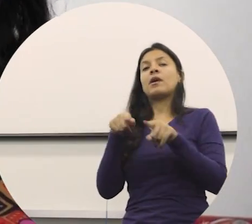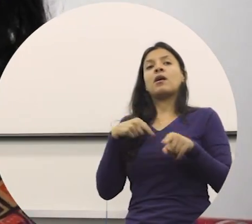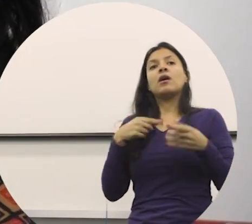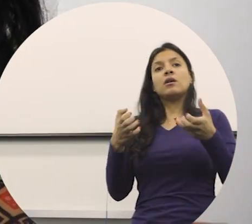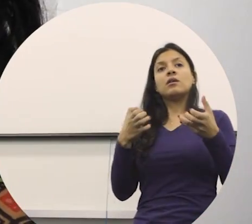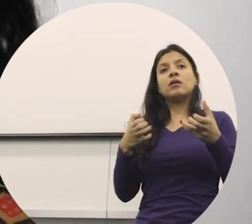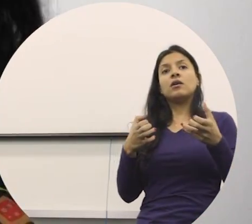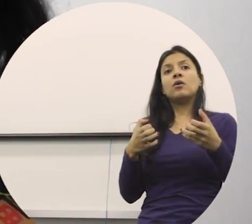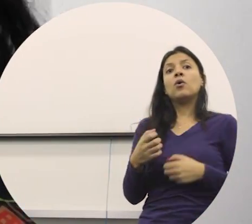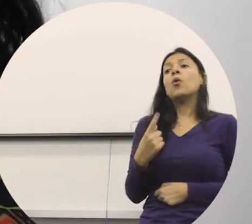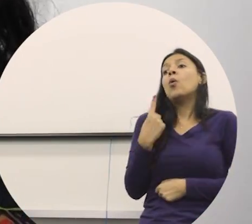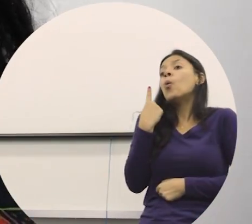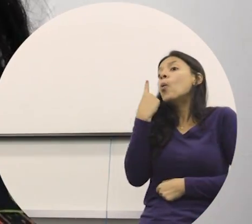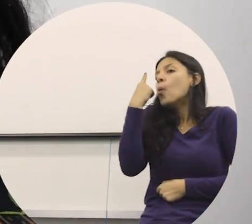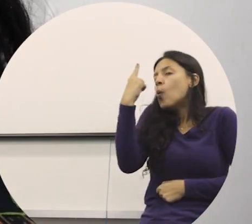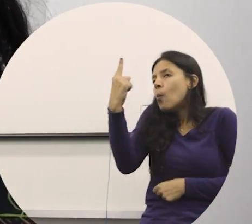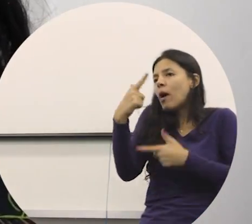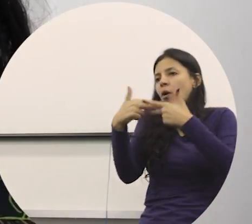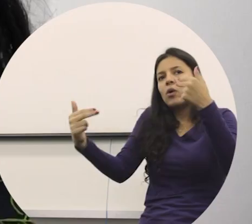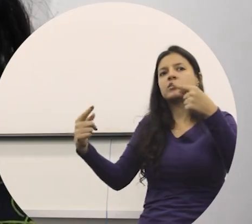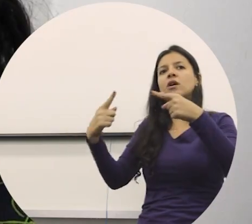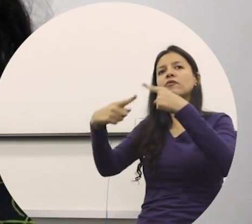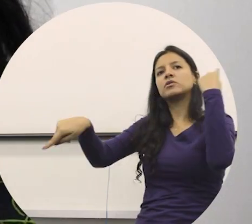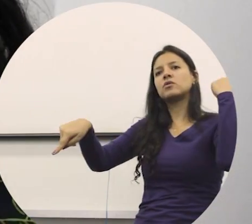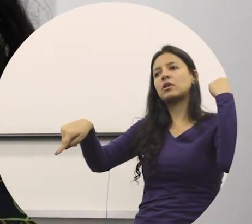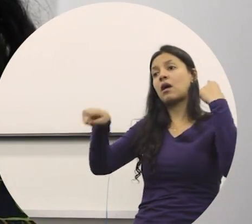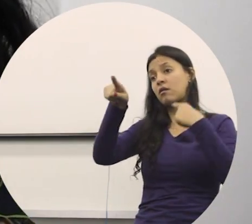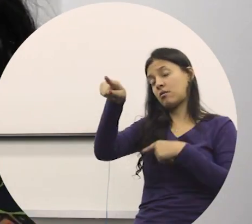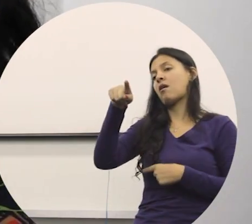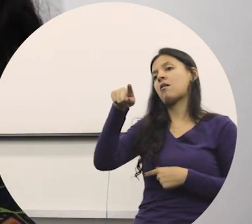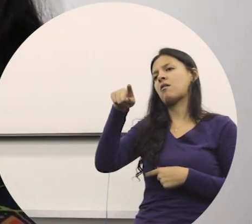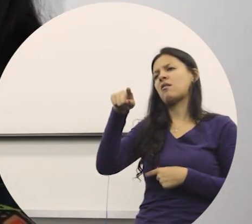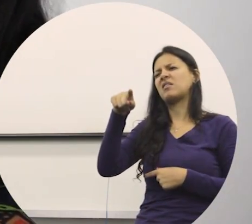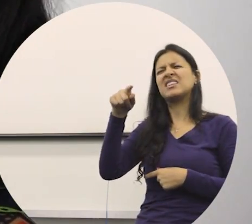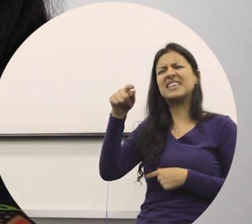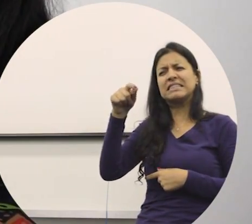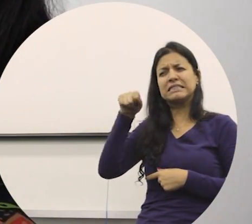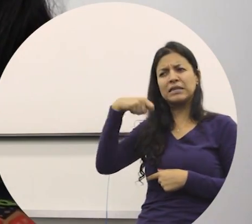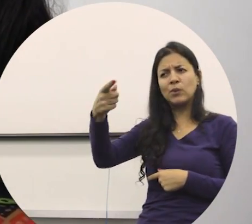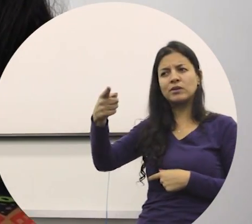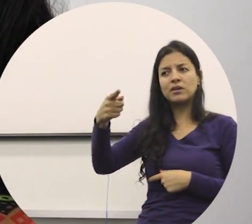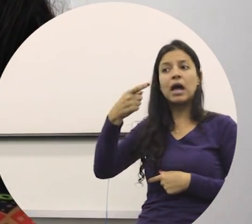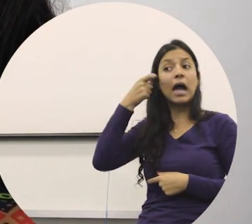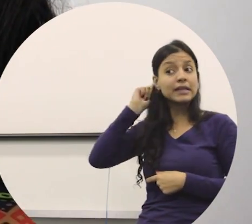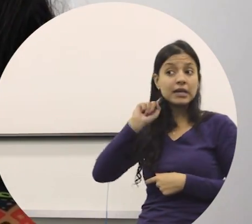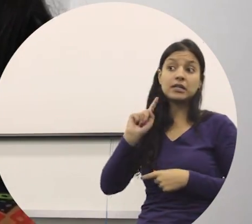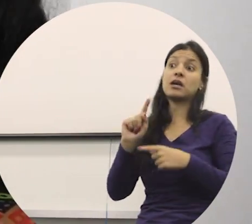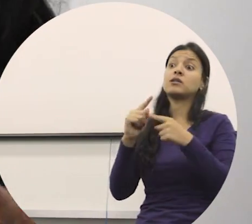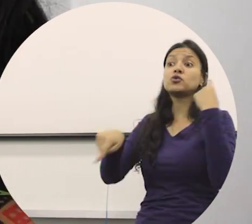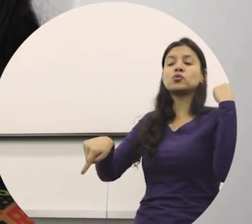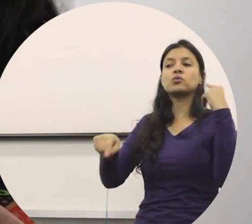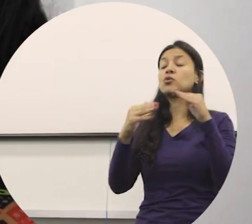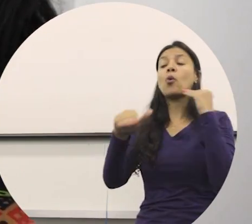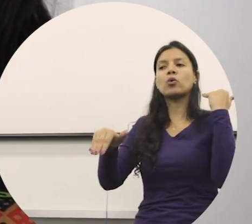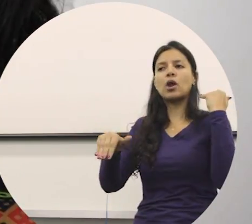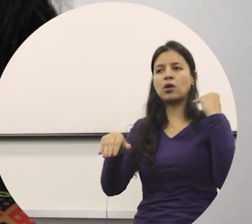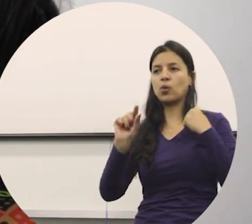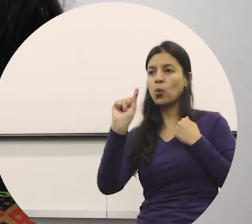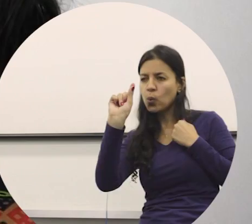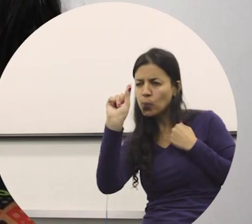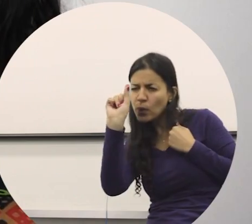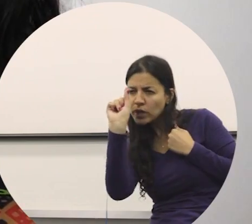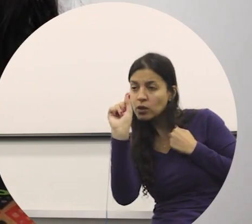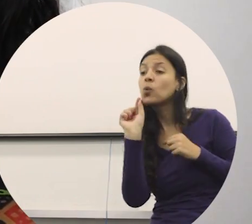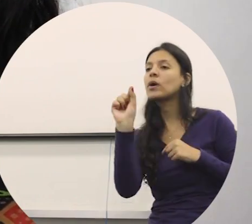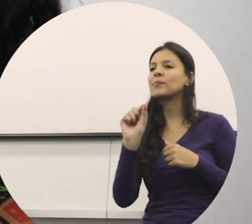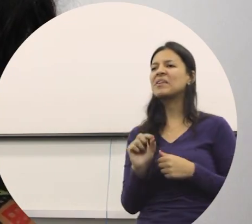permitir discordar em um único ponto da Adriana. Porque ela falou assim, que não importa se a criança